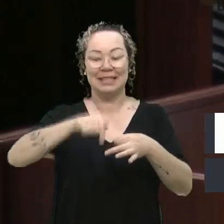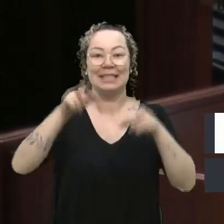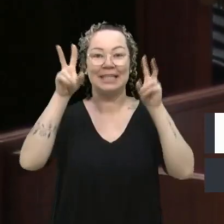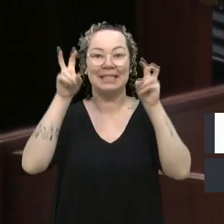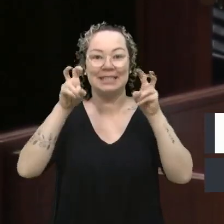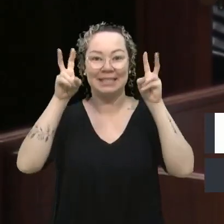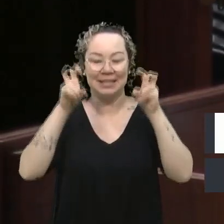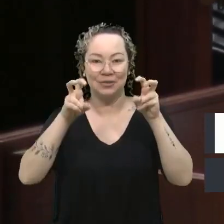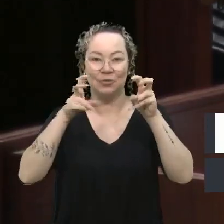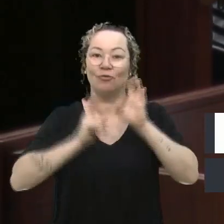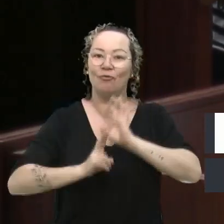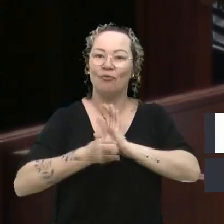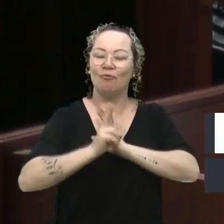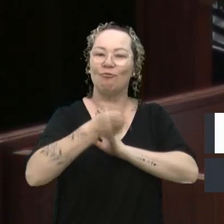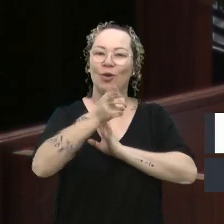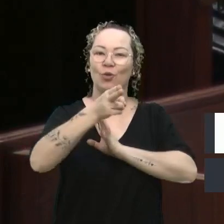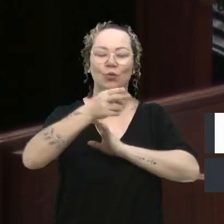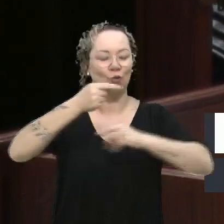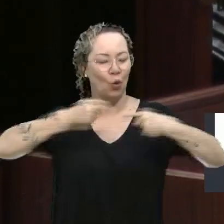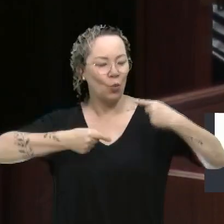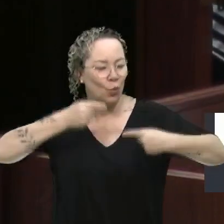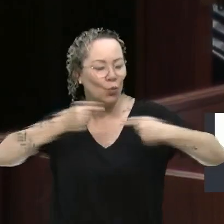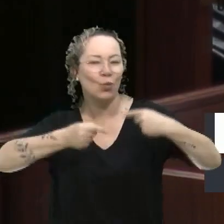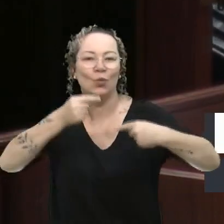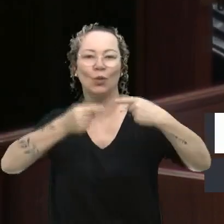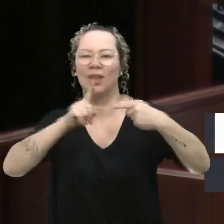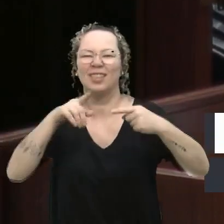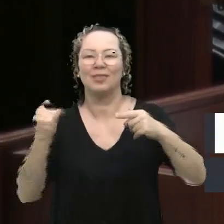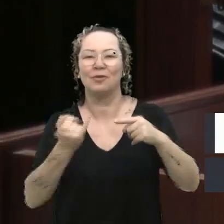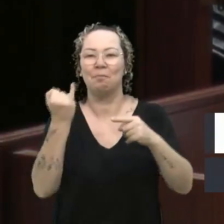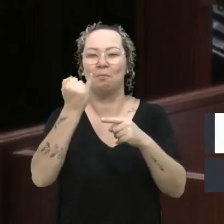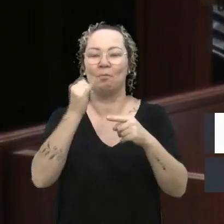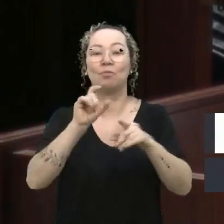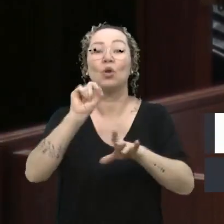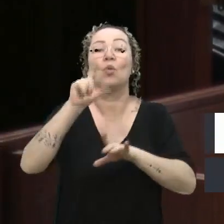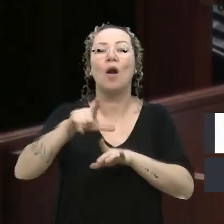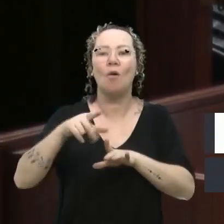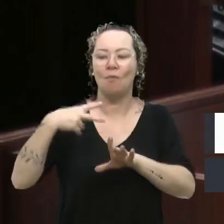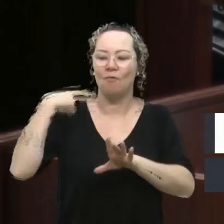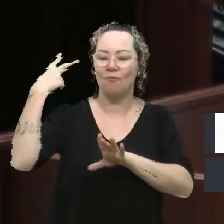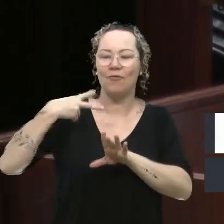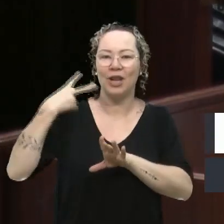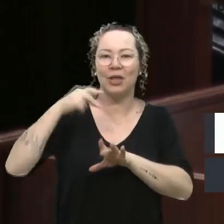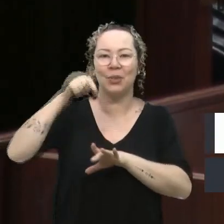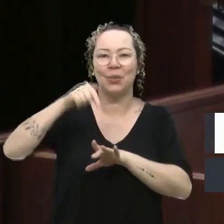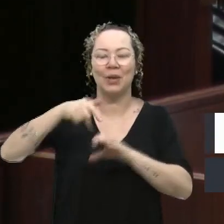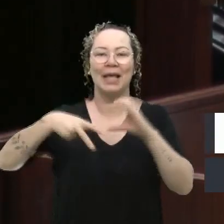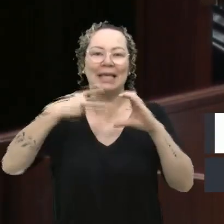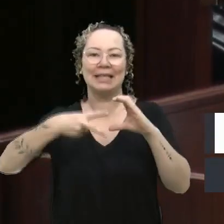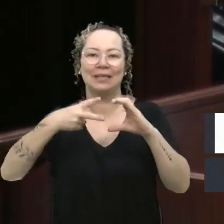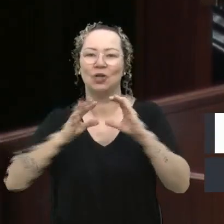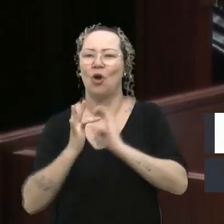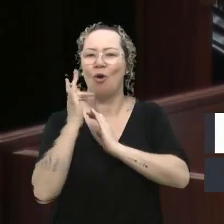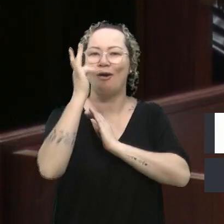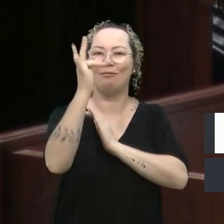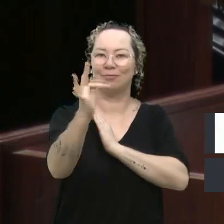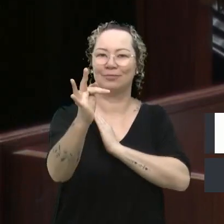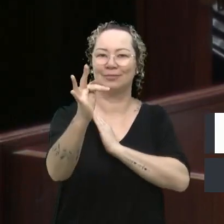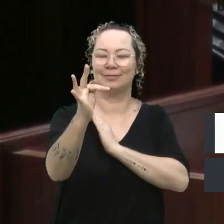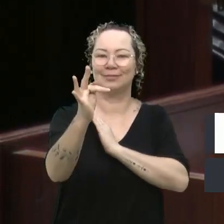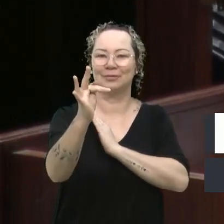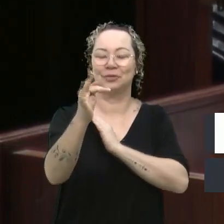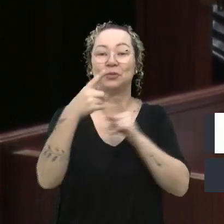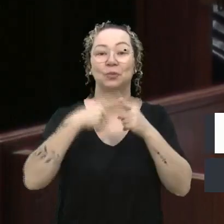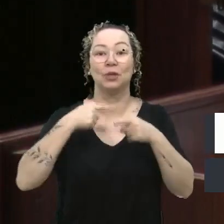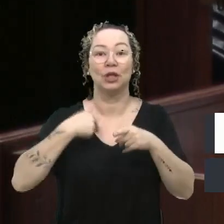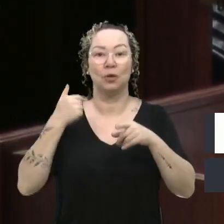vai continuar sendo debatida independente de quais vereadores estarão aqui nas próximas legislaturas. Porque eu